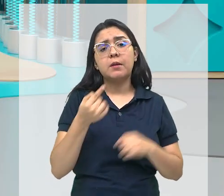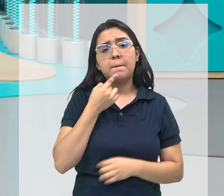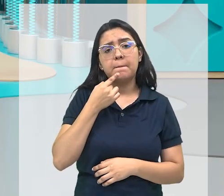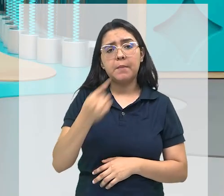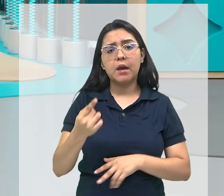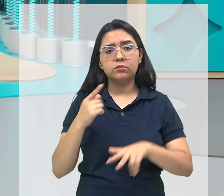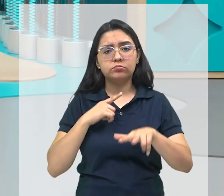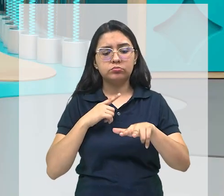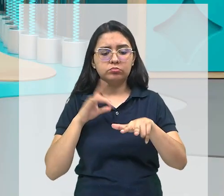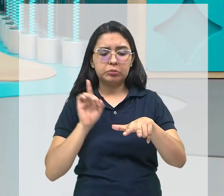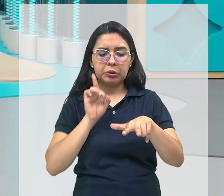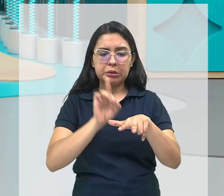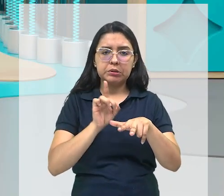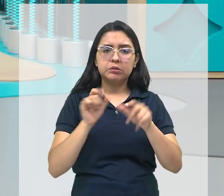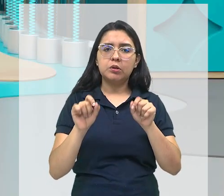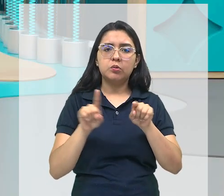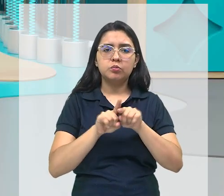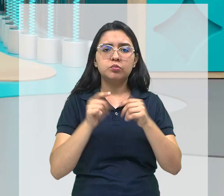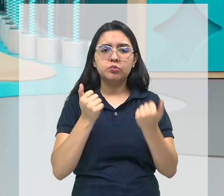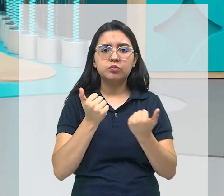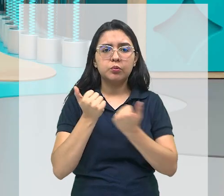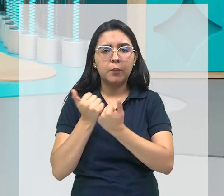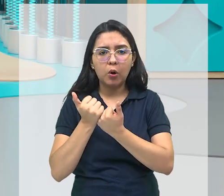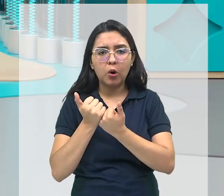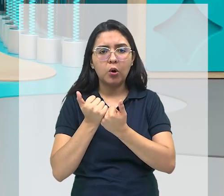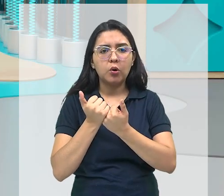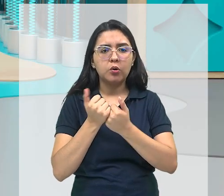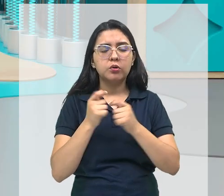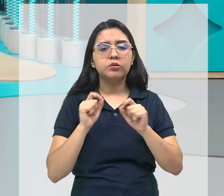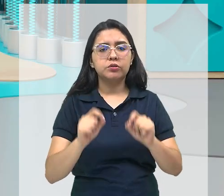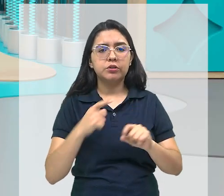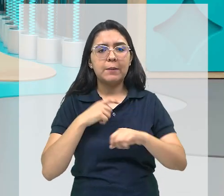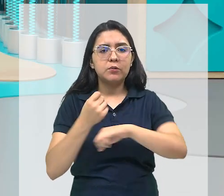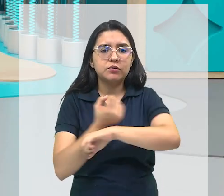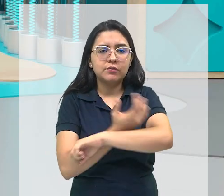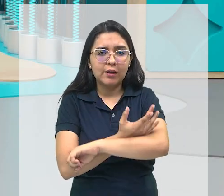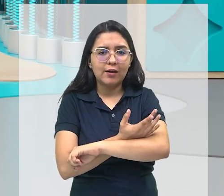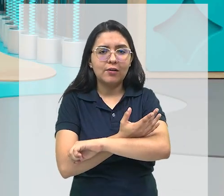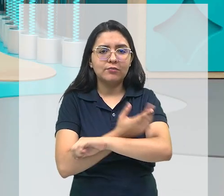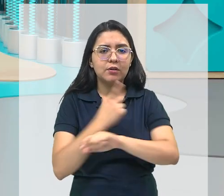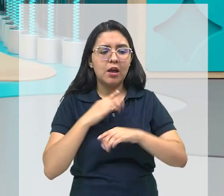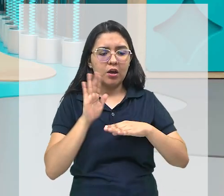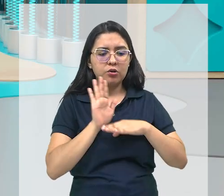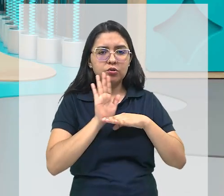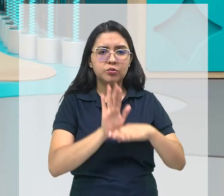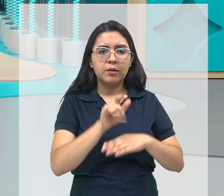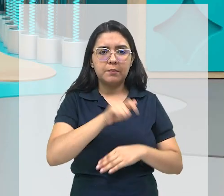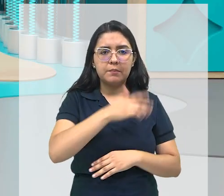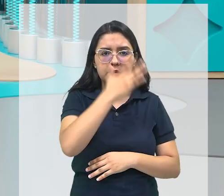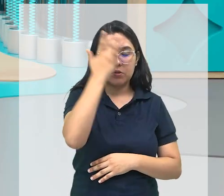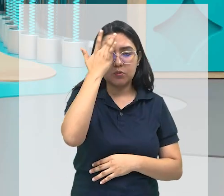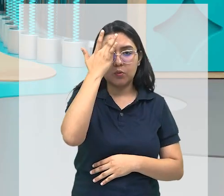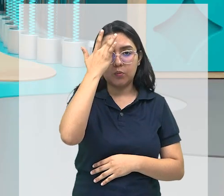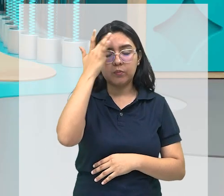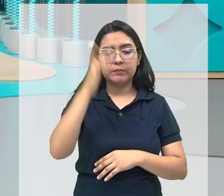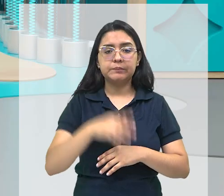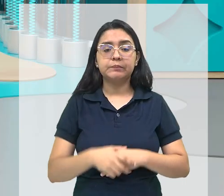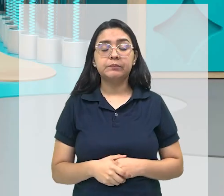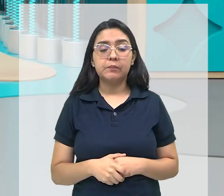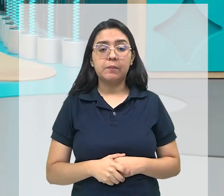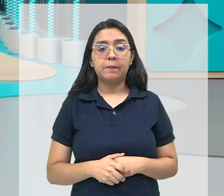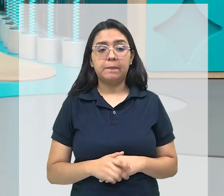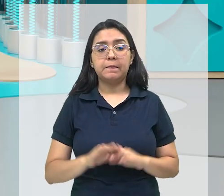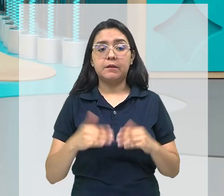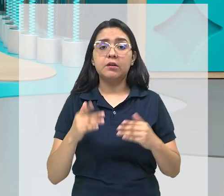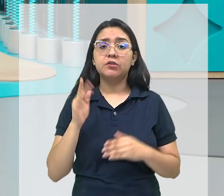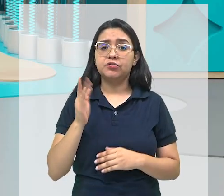próximo e oferecer um suporte emocional para a pessoa, né, que está ali em estado de choque diante daquela situação,